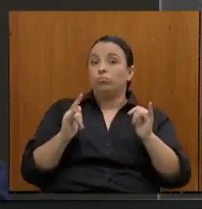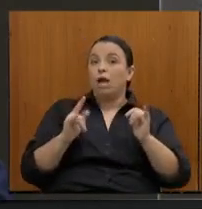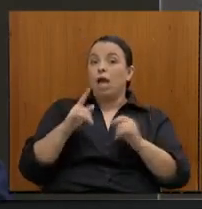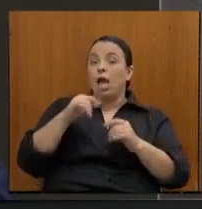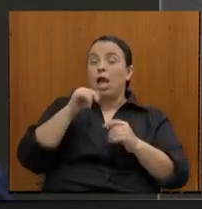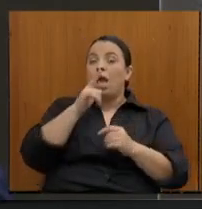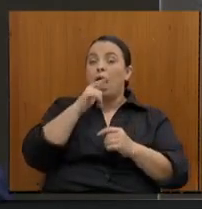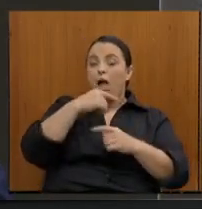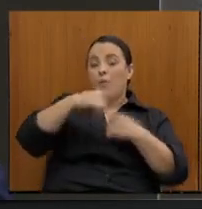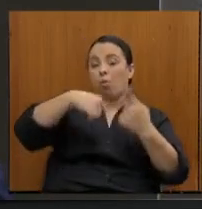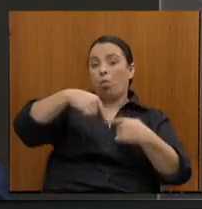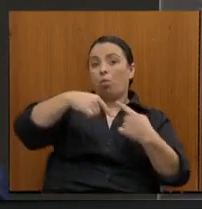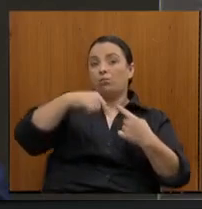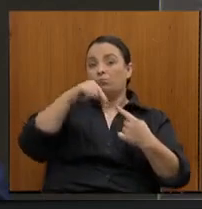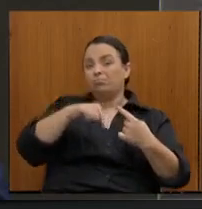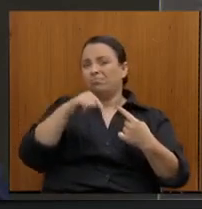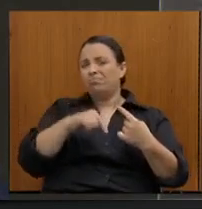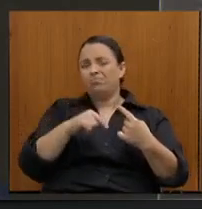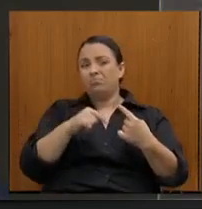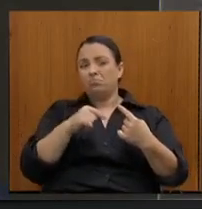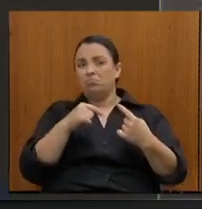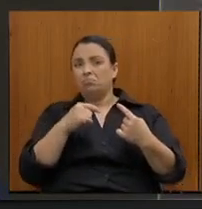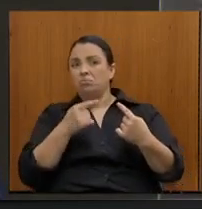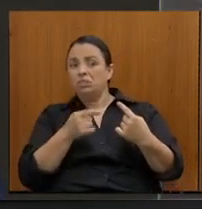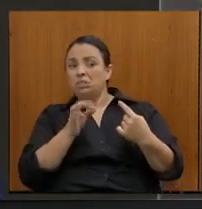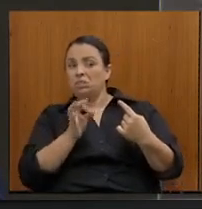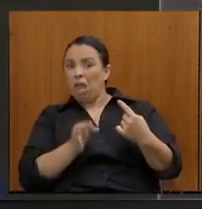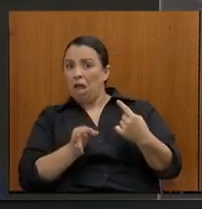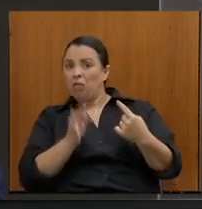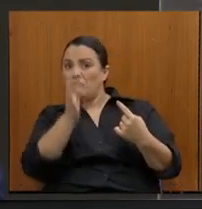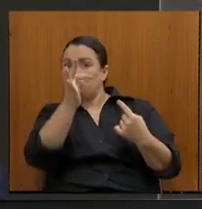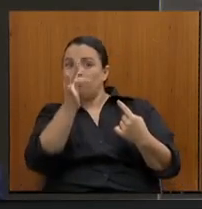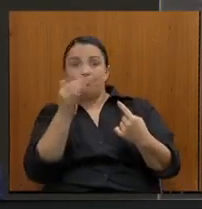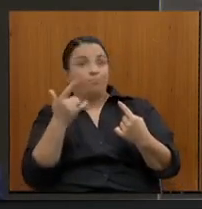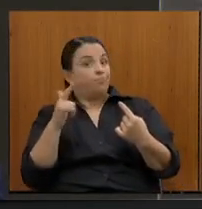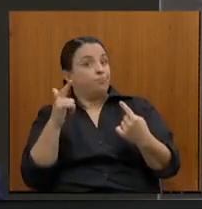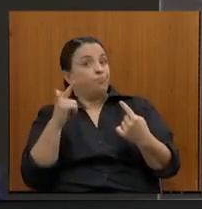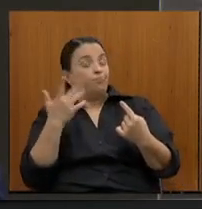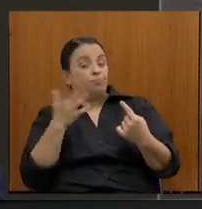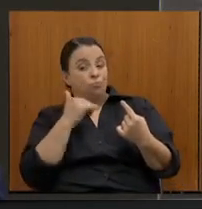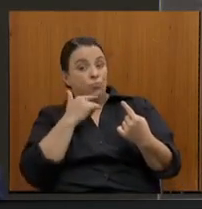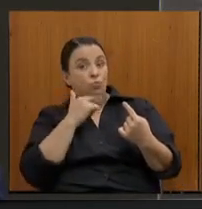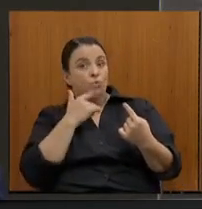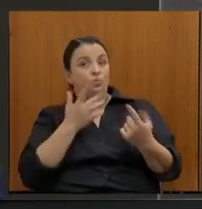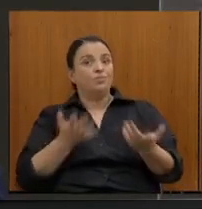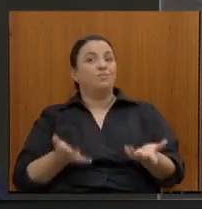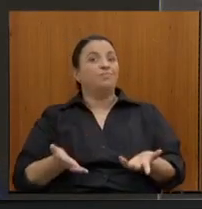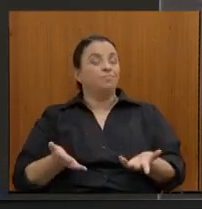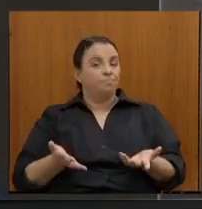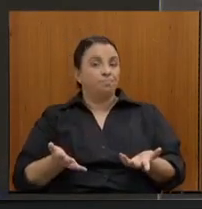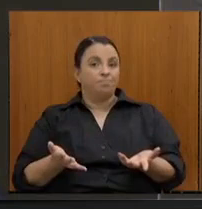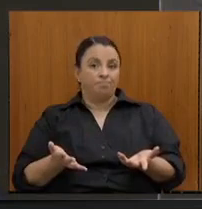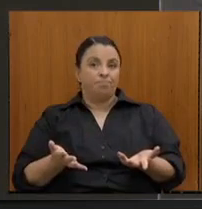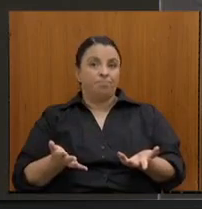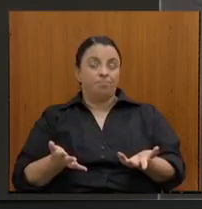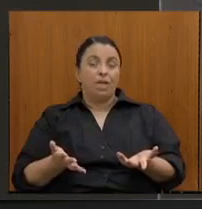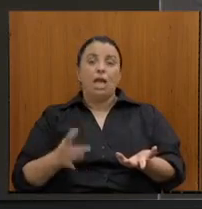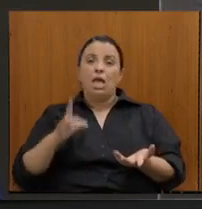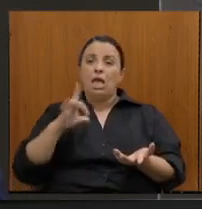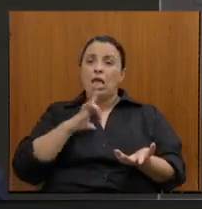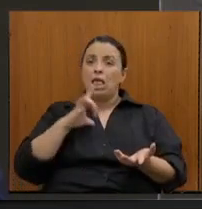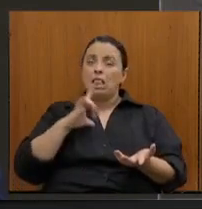mais certeza sobre ela e a tem acontecido nos últimos anos os